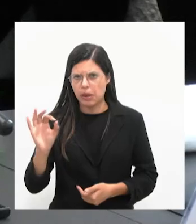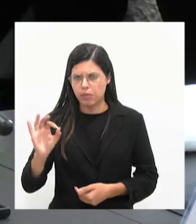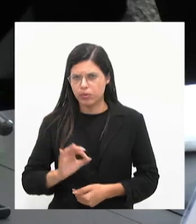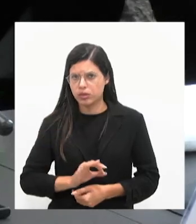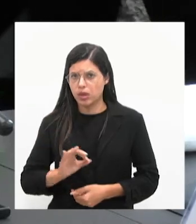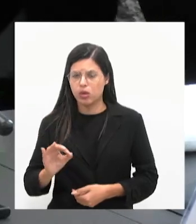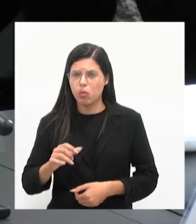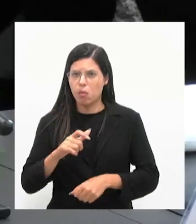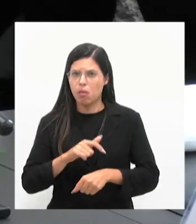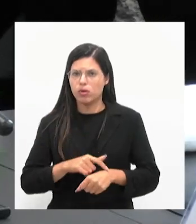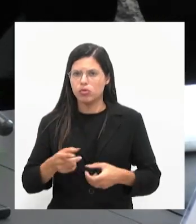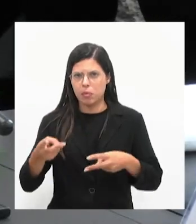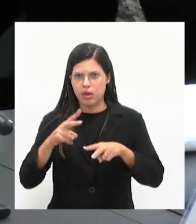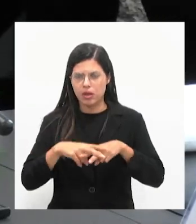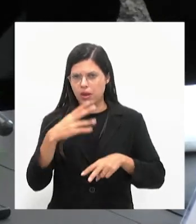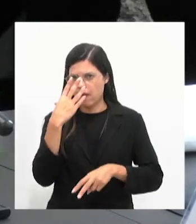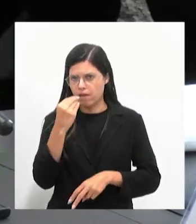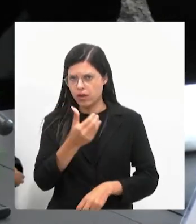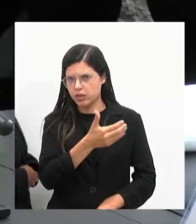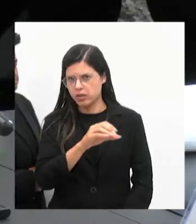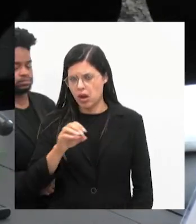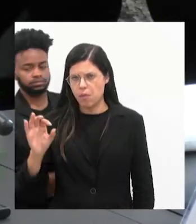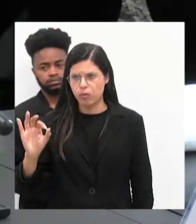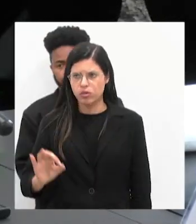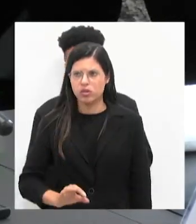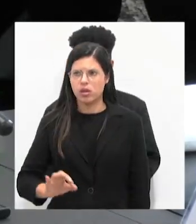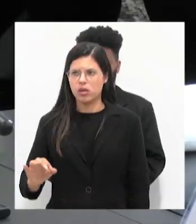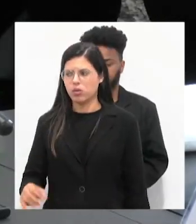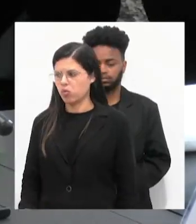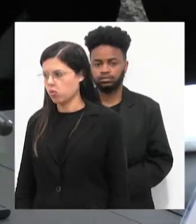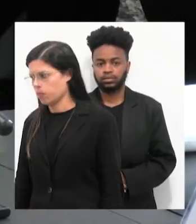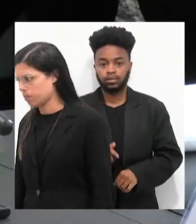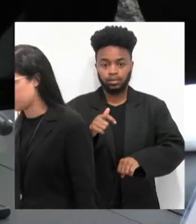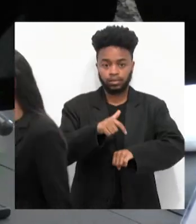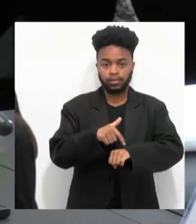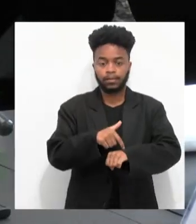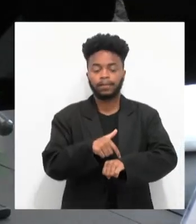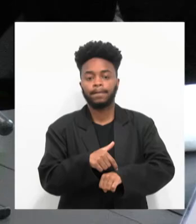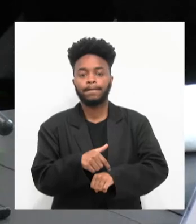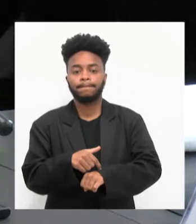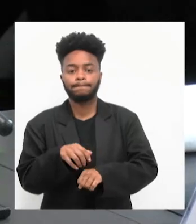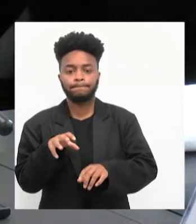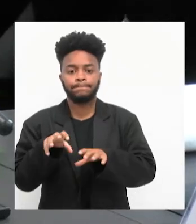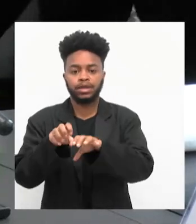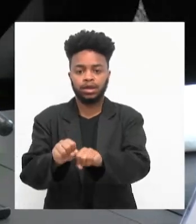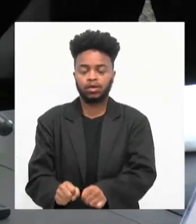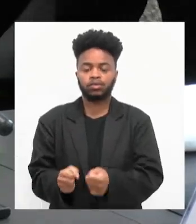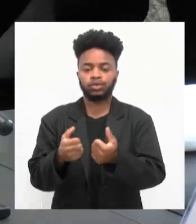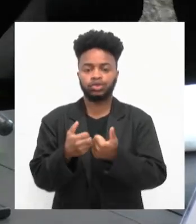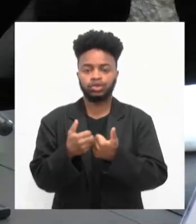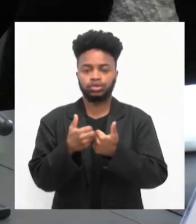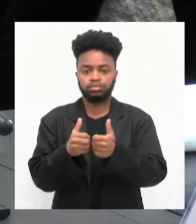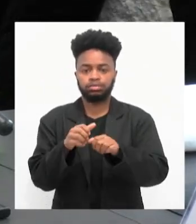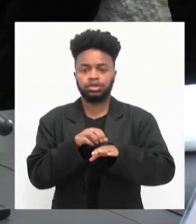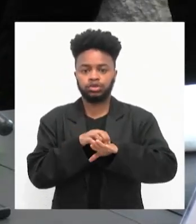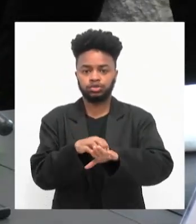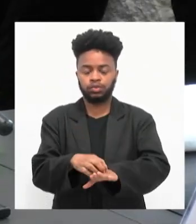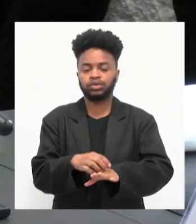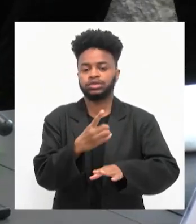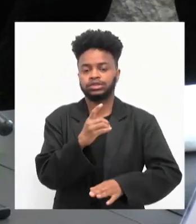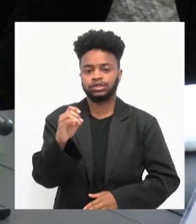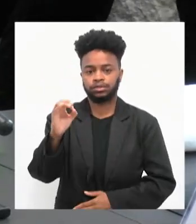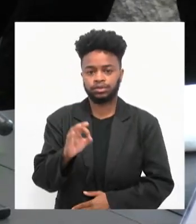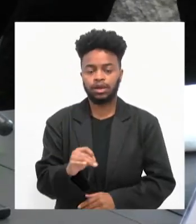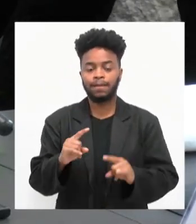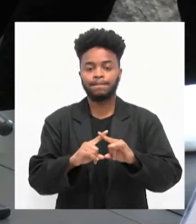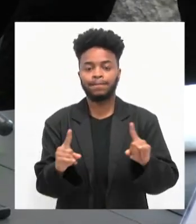prender a van, 100%. Na hora de prender o transporte alternativo, 100%. Mas na hora de proteger as linhas de ônibus, os empresários